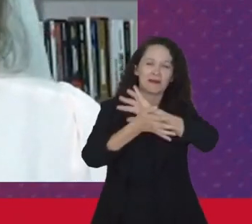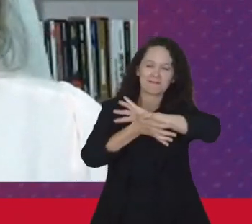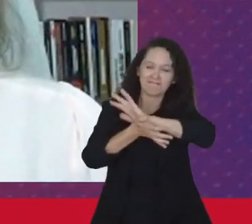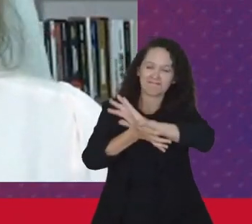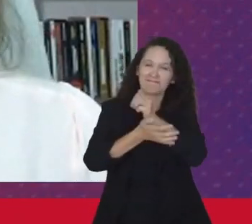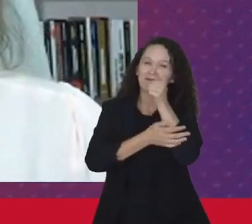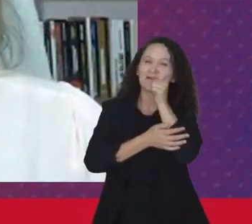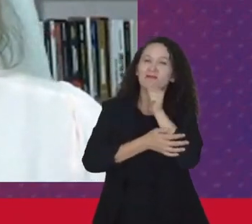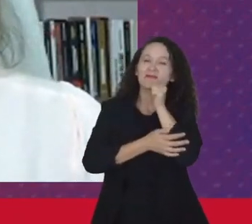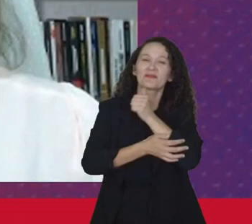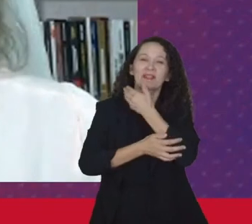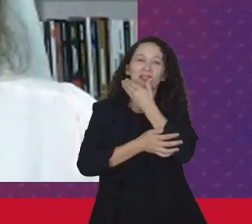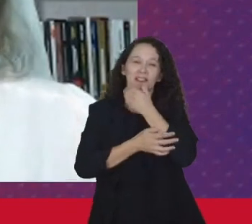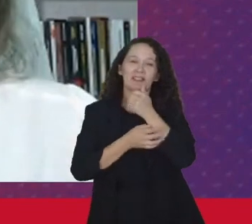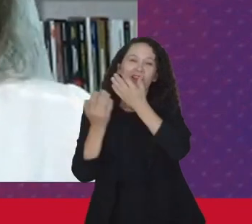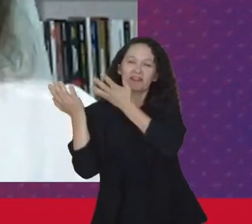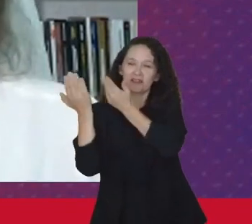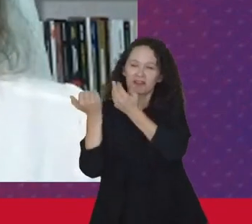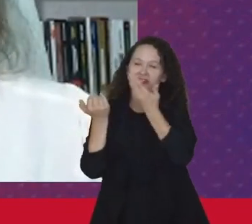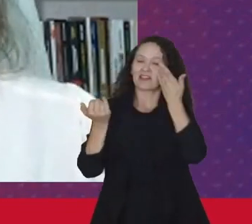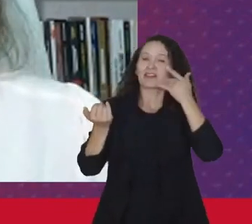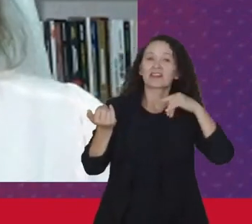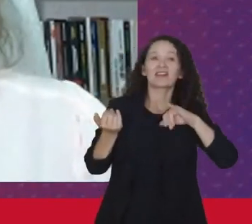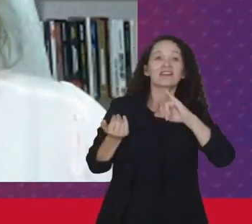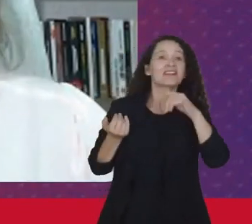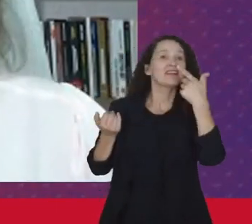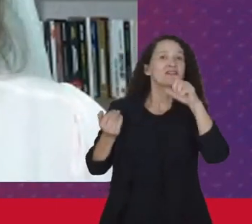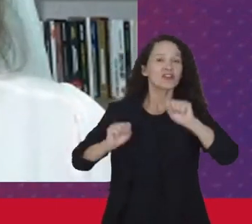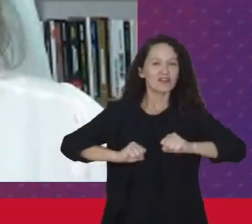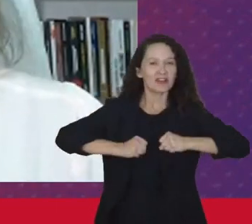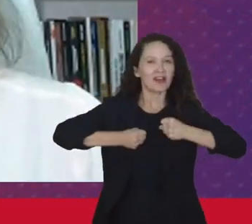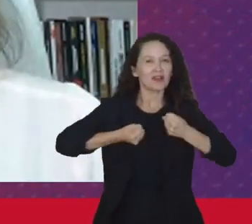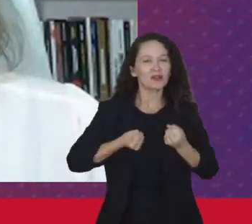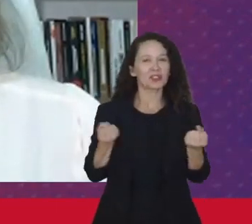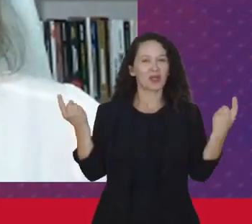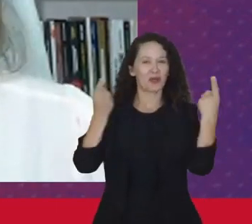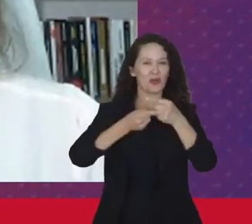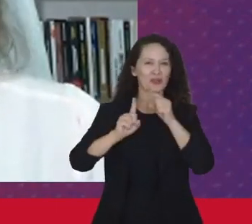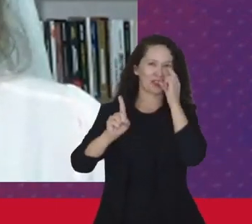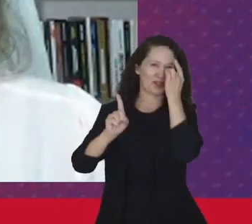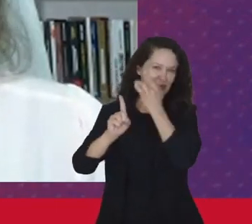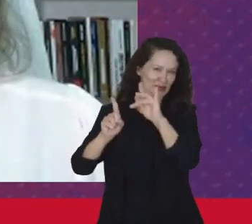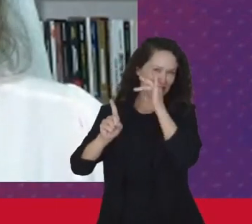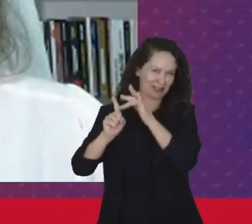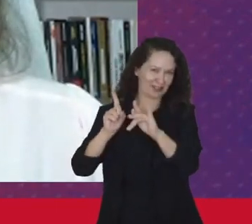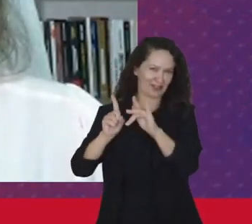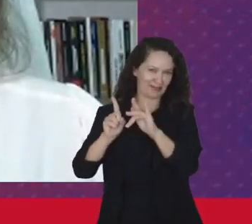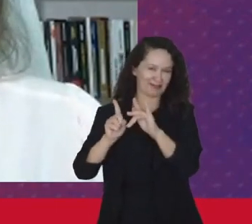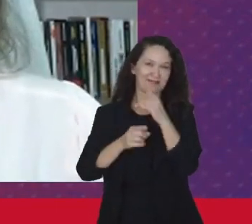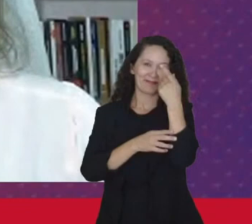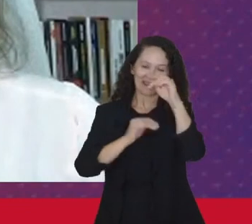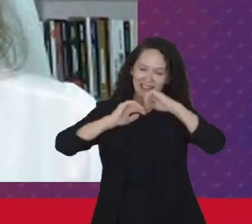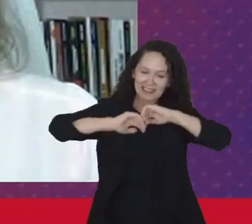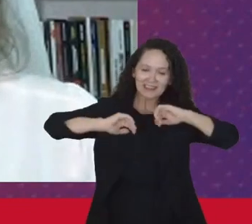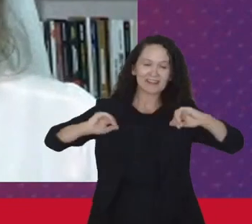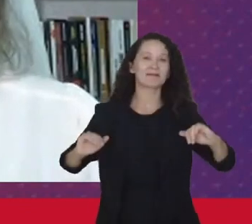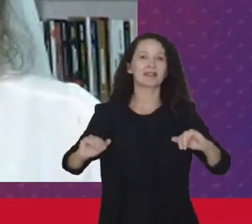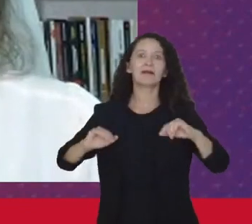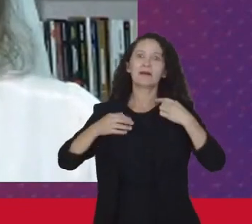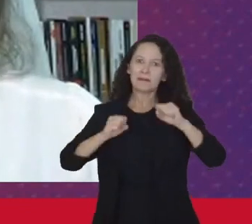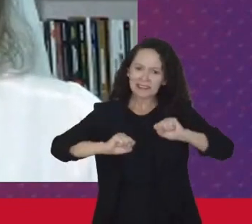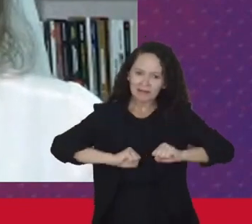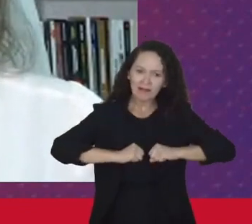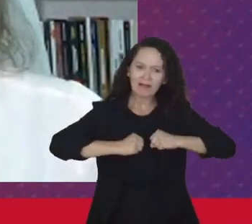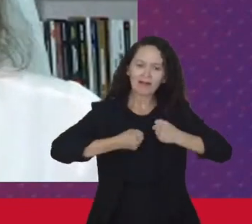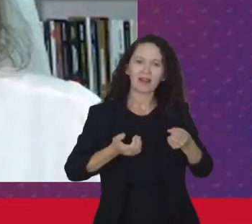e meninas com deficiência sem combater o capacitismo, sem combater a sua segregação, ou